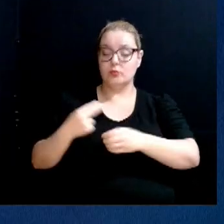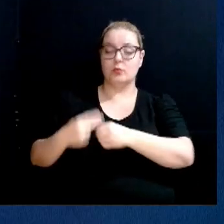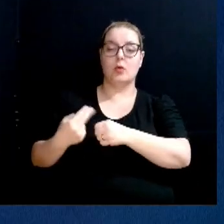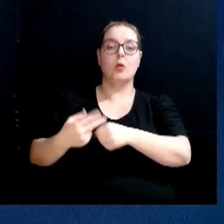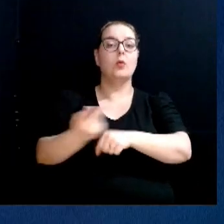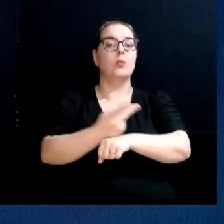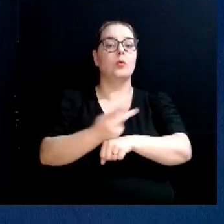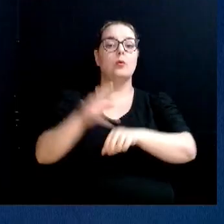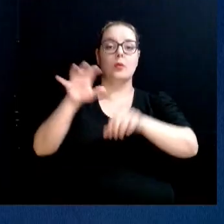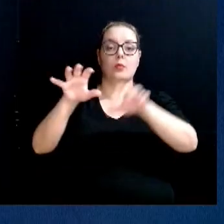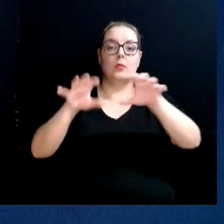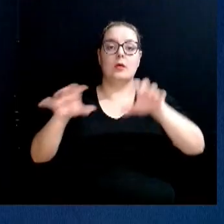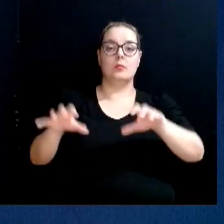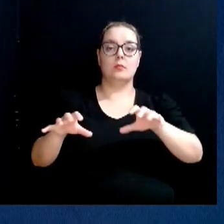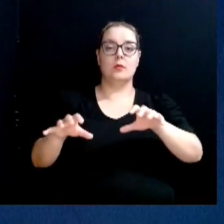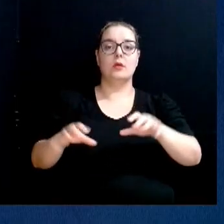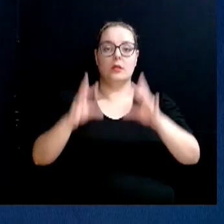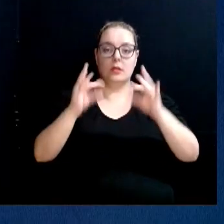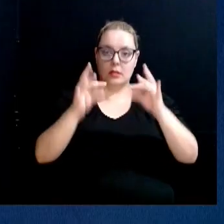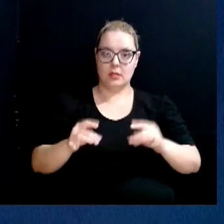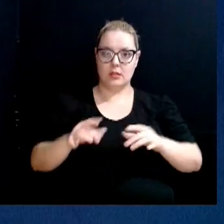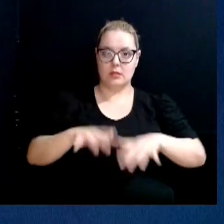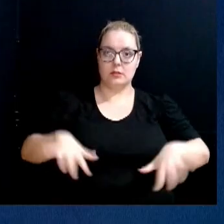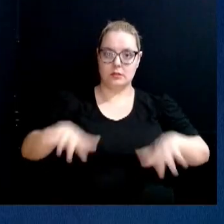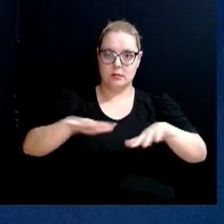e descrever esses espaços.